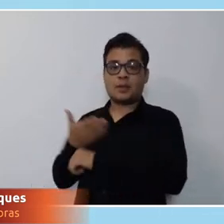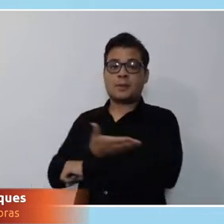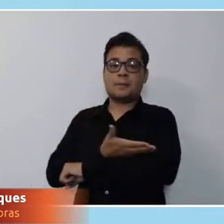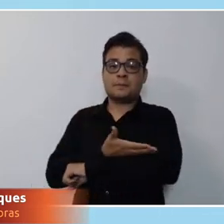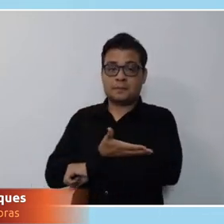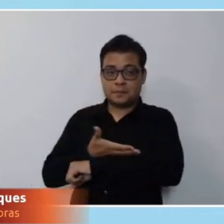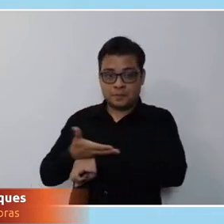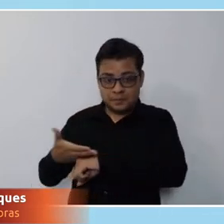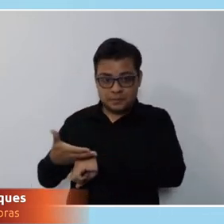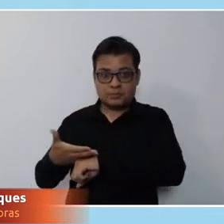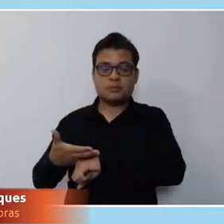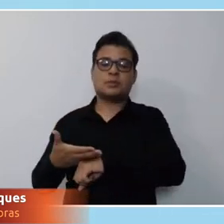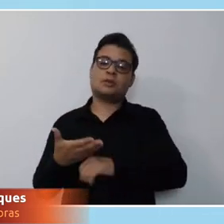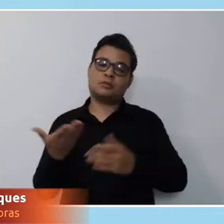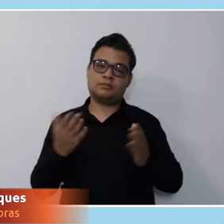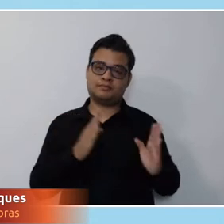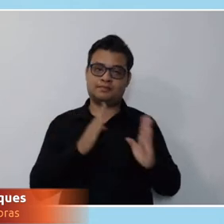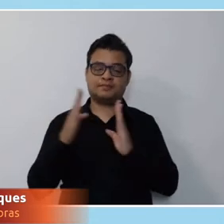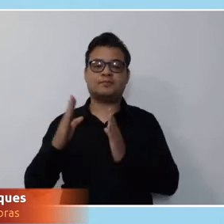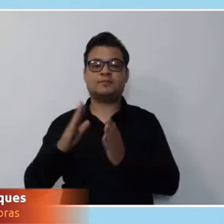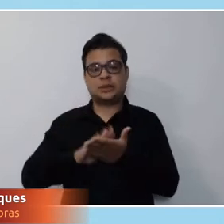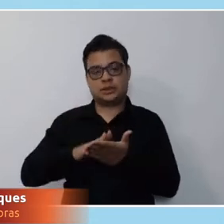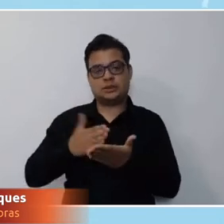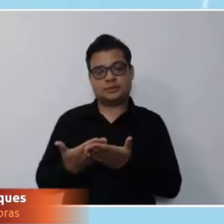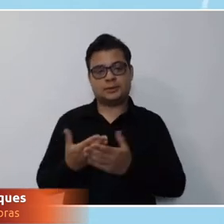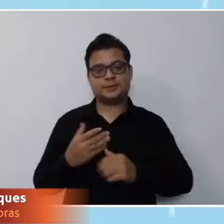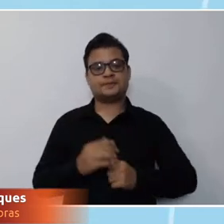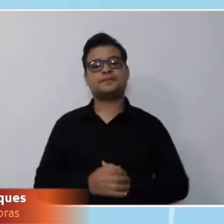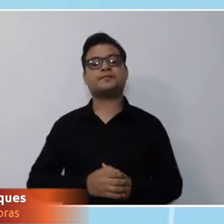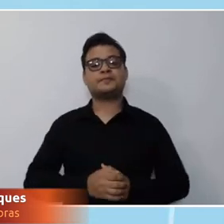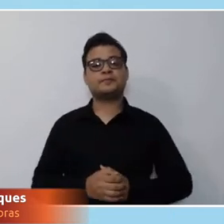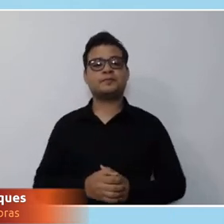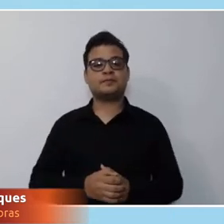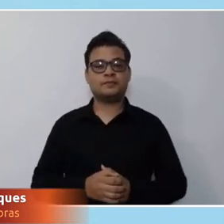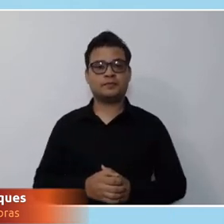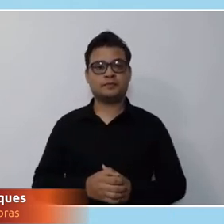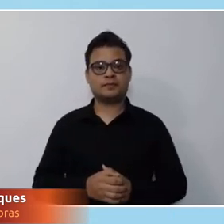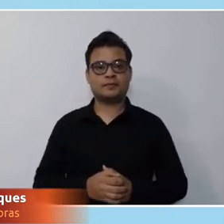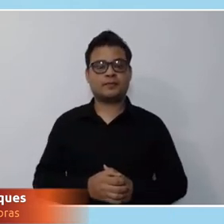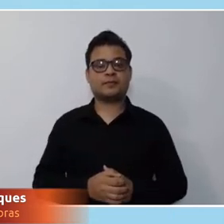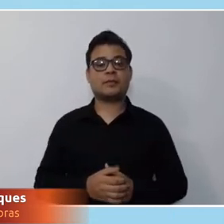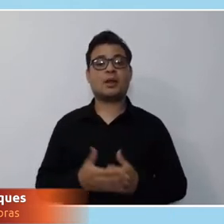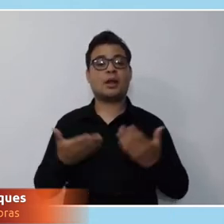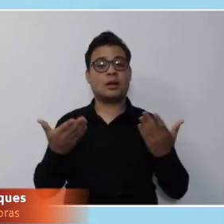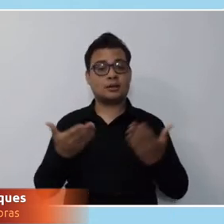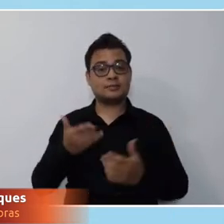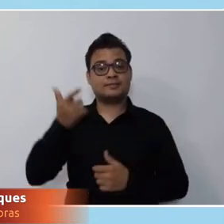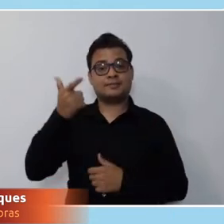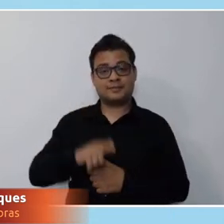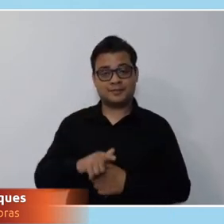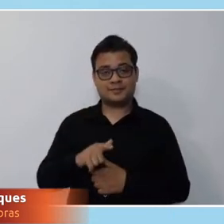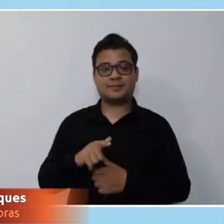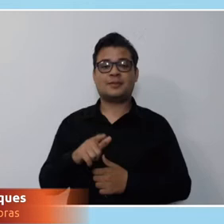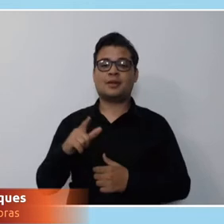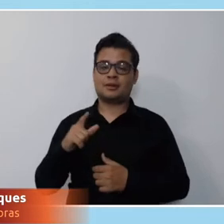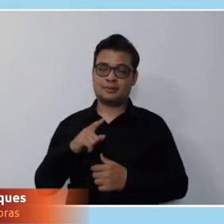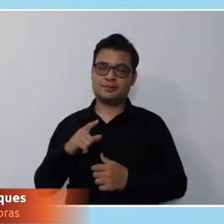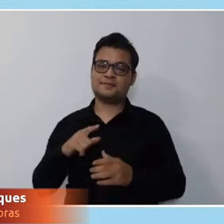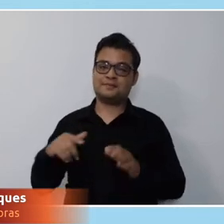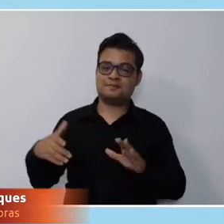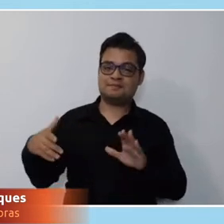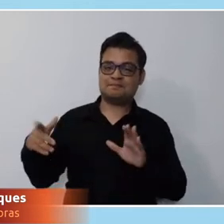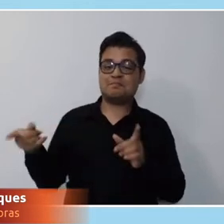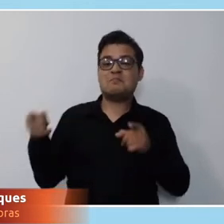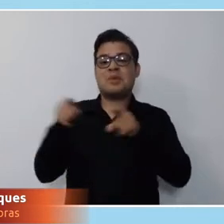interpretação desse bloco. E agora eu conto com mais uma integrante aqui do Conexões, mais uma parceira